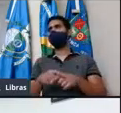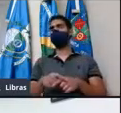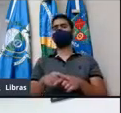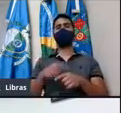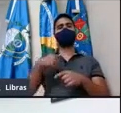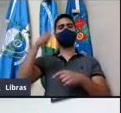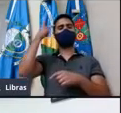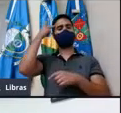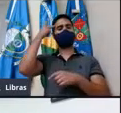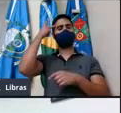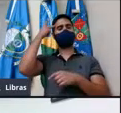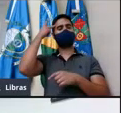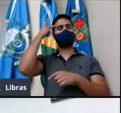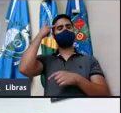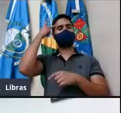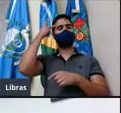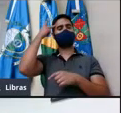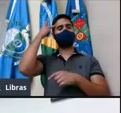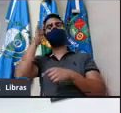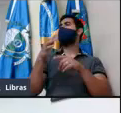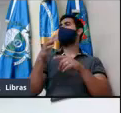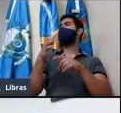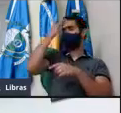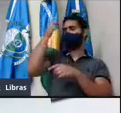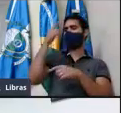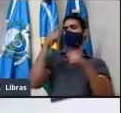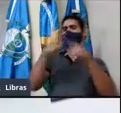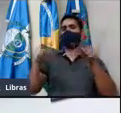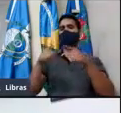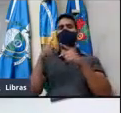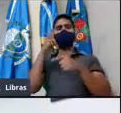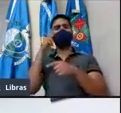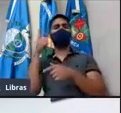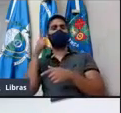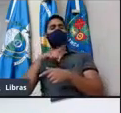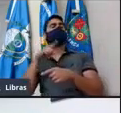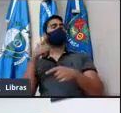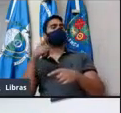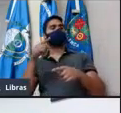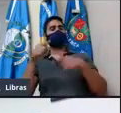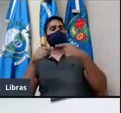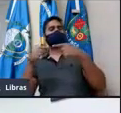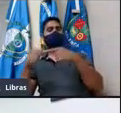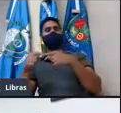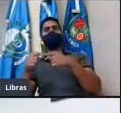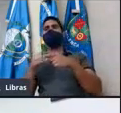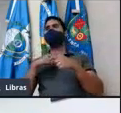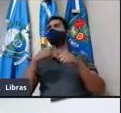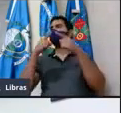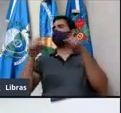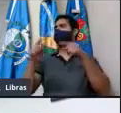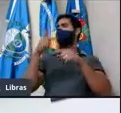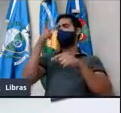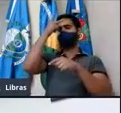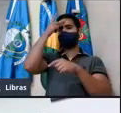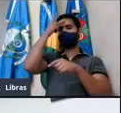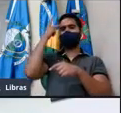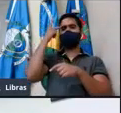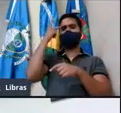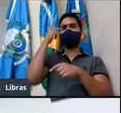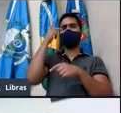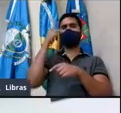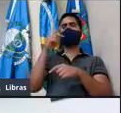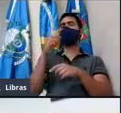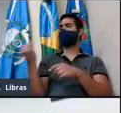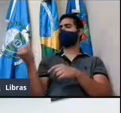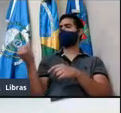alcançar seus sonhos e obter reconhecimento por suas composições. E vem alcançando seus objetivos, já tendo músicas gravadas por grandes nomes, como Zezé de Camargo e